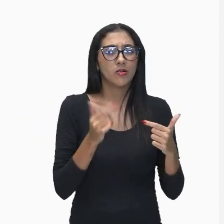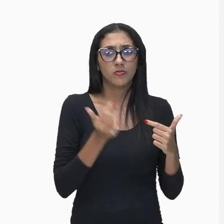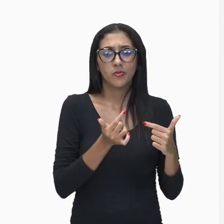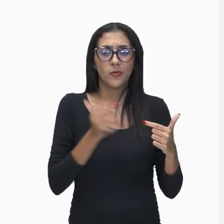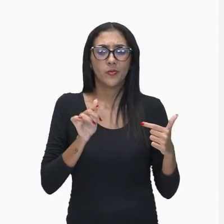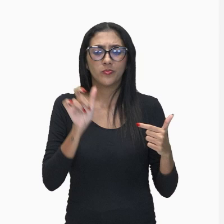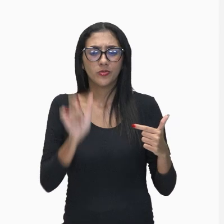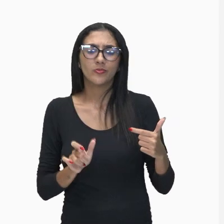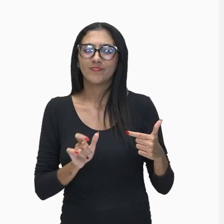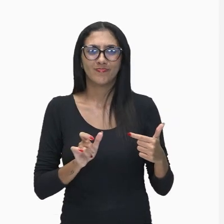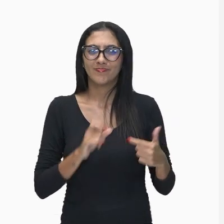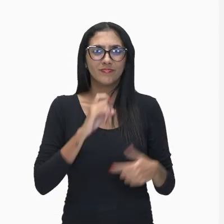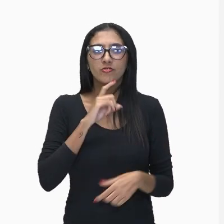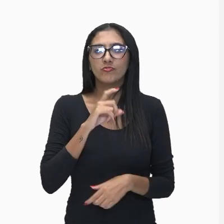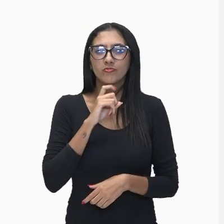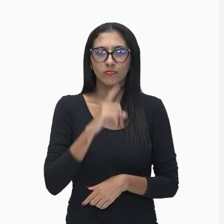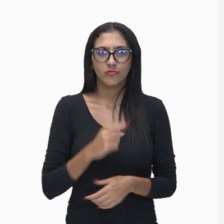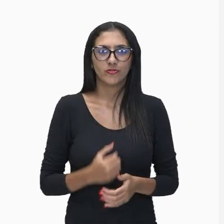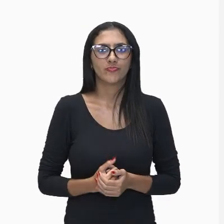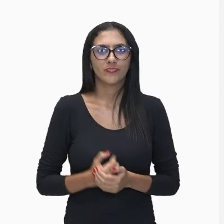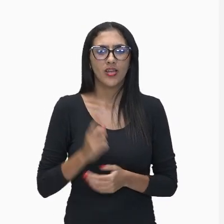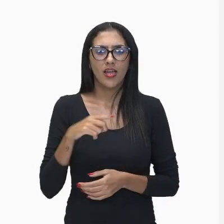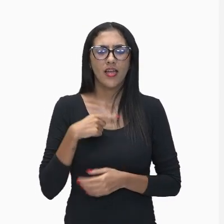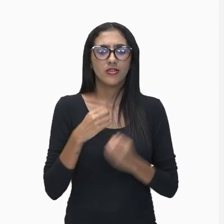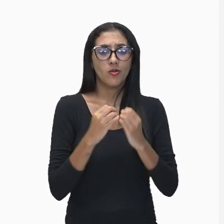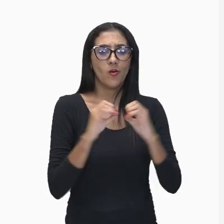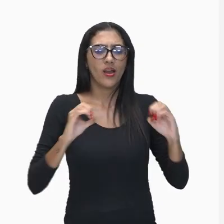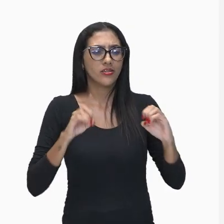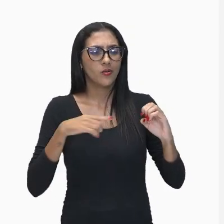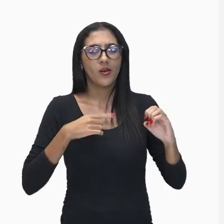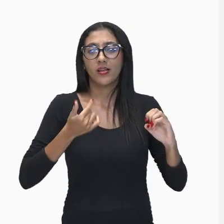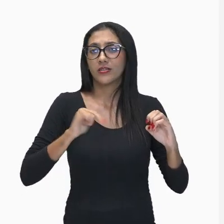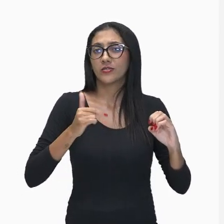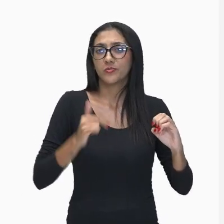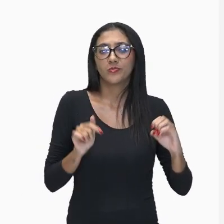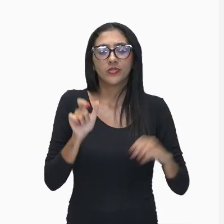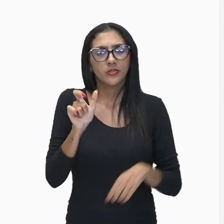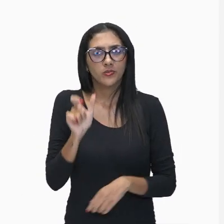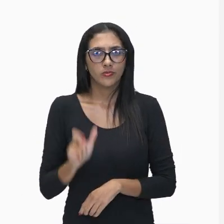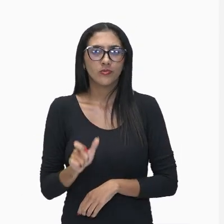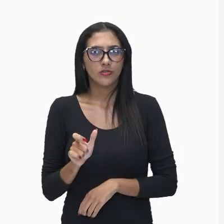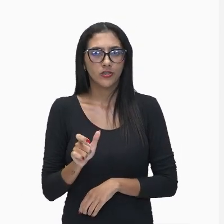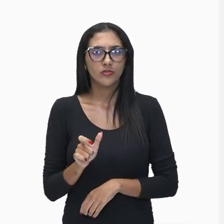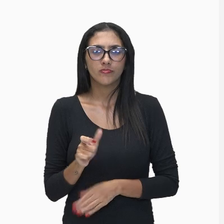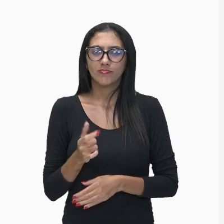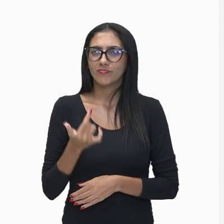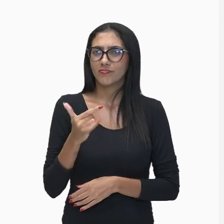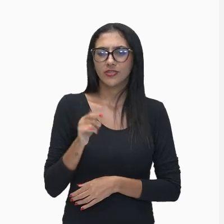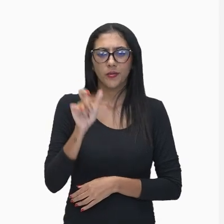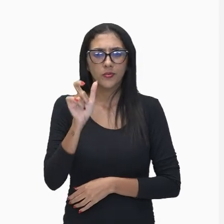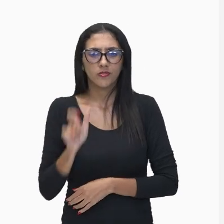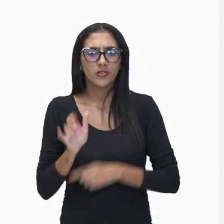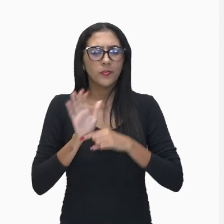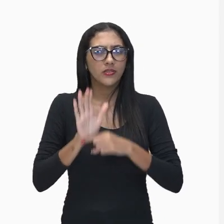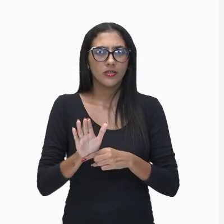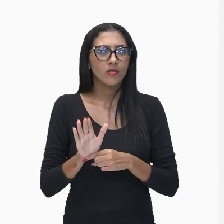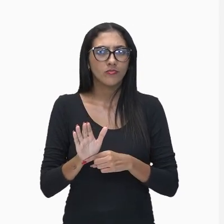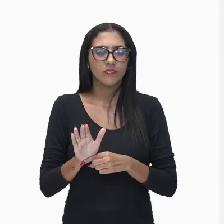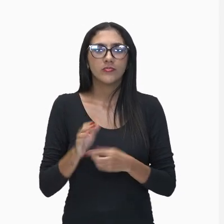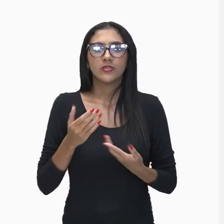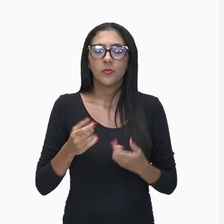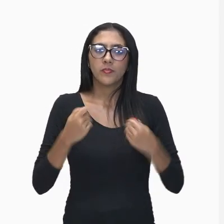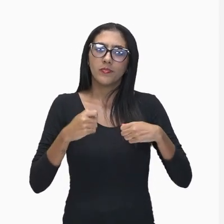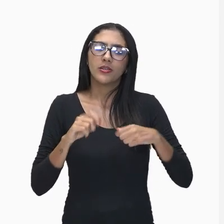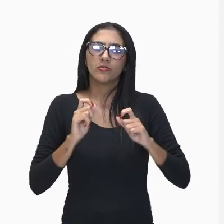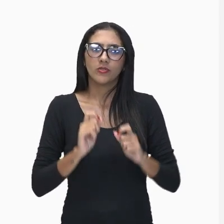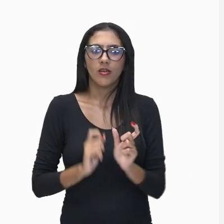Então, percebe que essa oração é uma oração sem sujeito. E por ser uma oração sem sujeito, por não ter um sujeito específico aí, você tem que